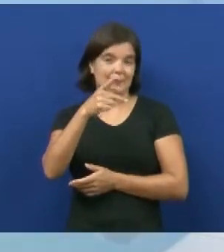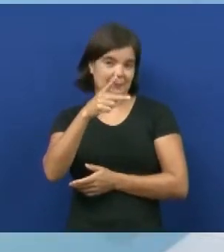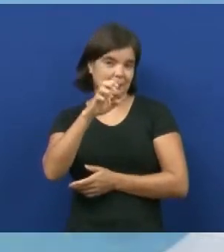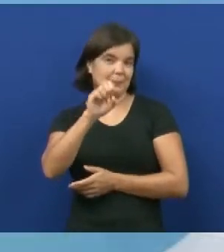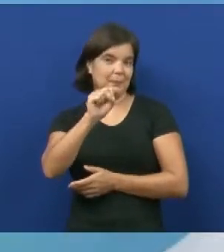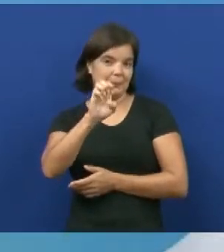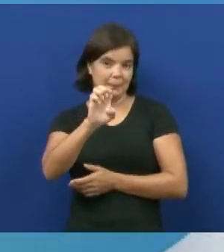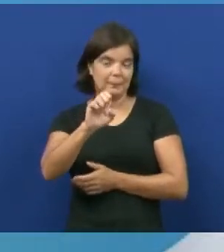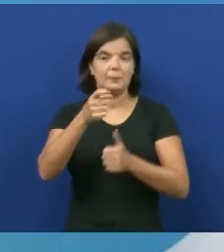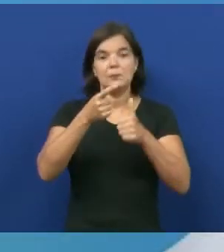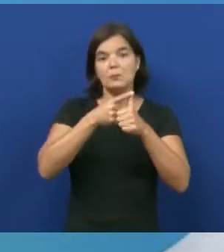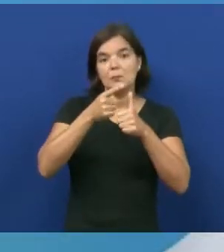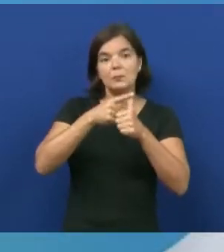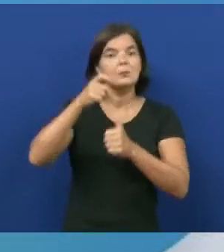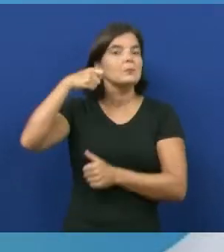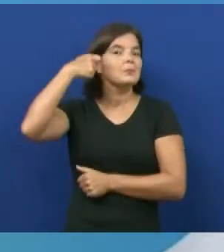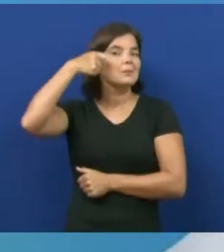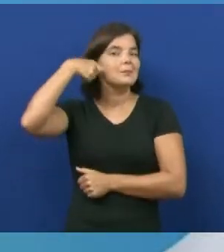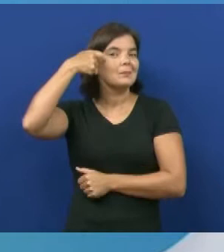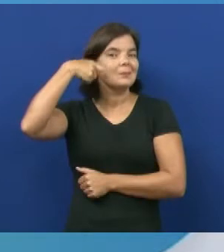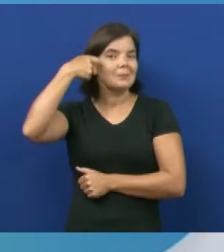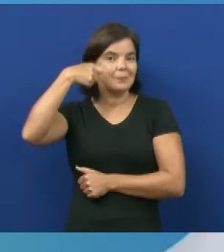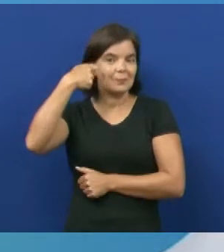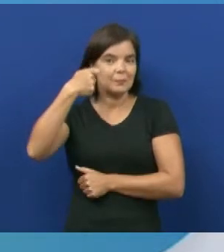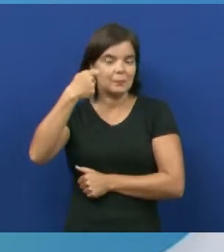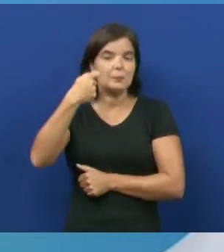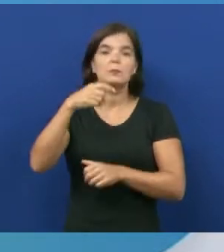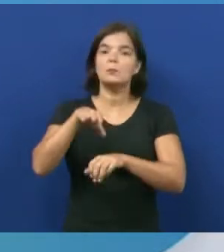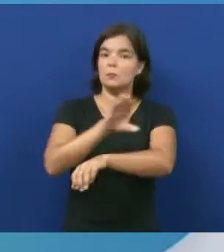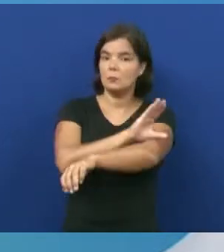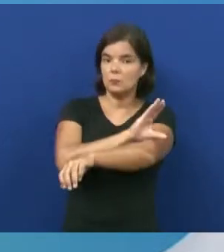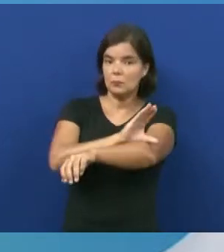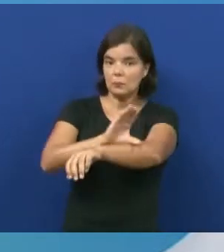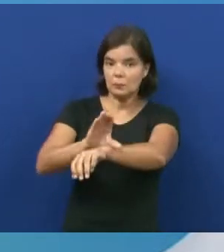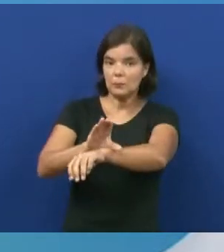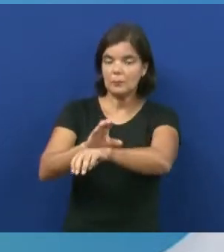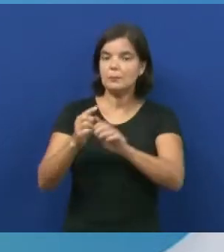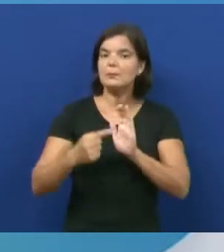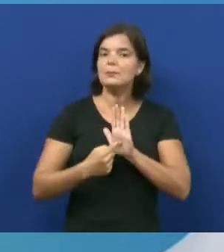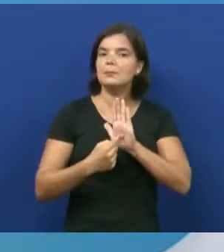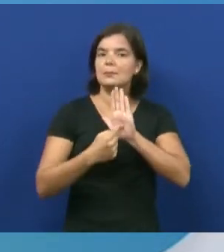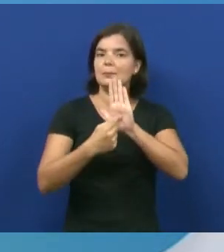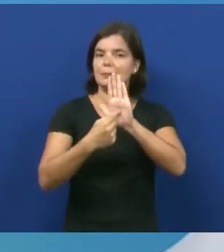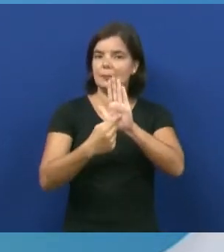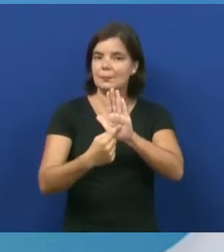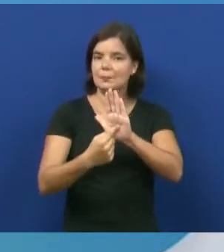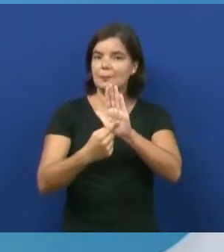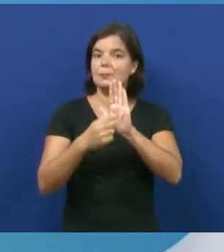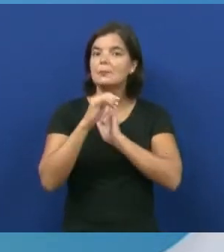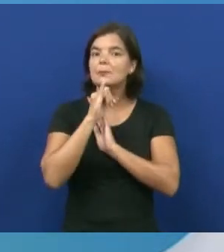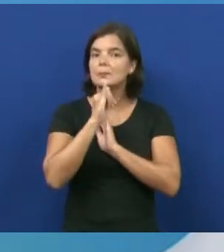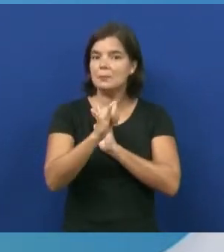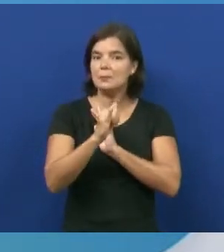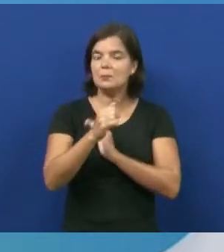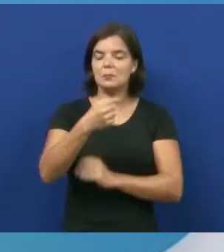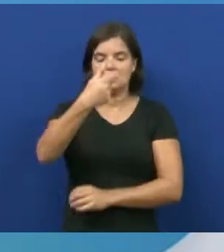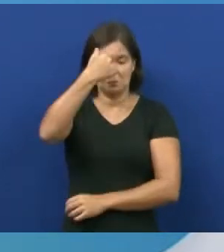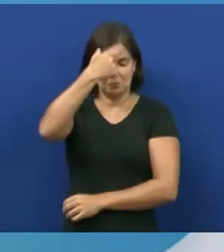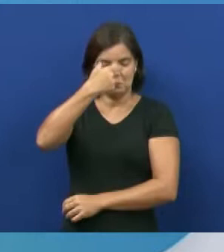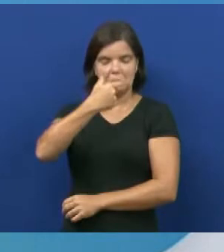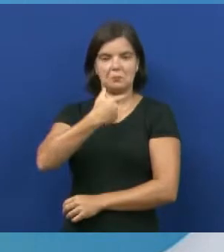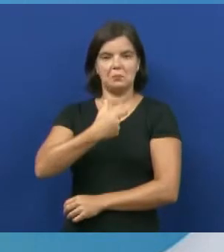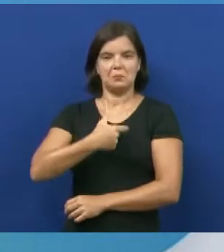é considerado o primeiro ator, porque num desses rituais ele aparece e diz: "Eu